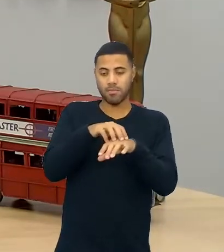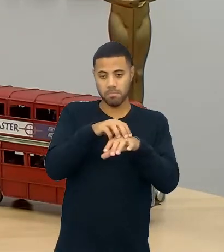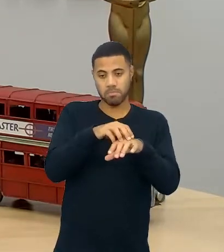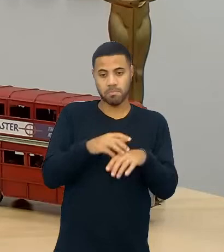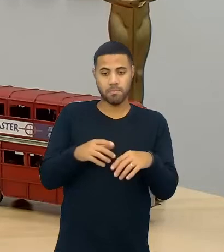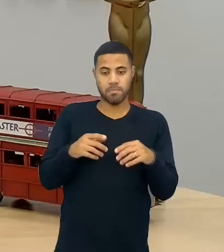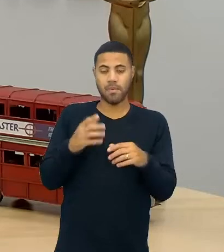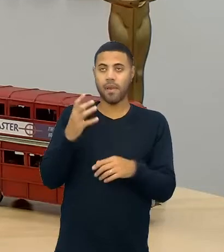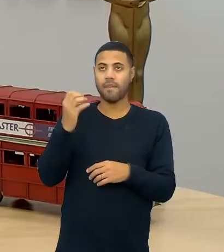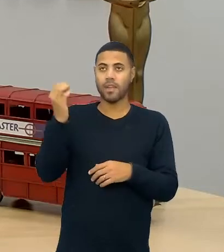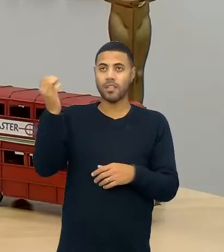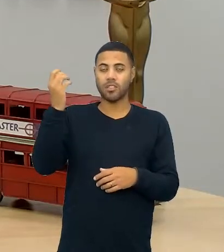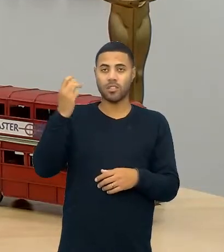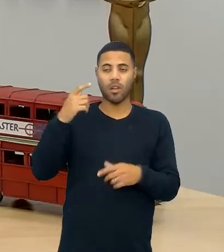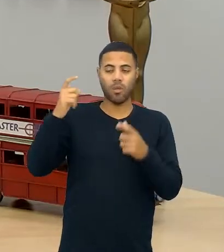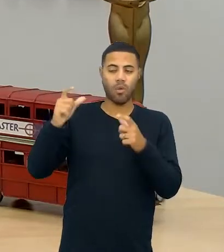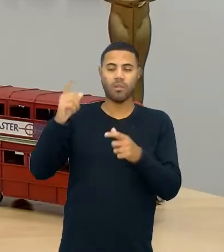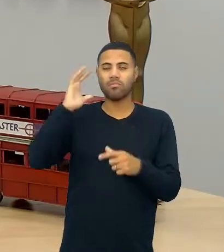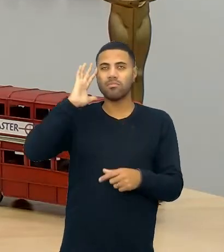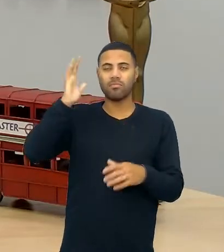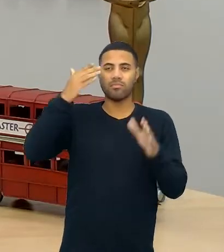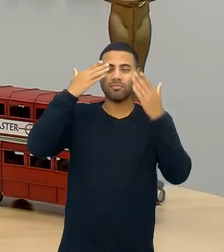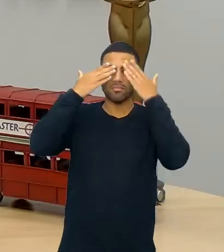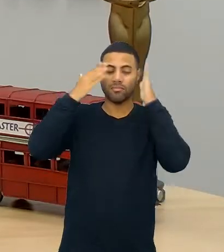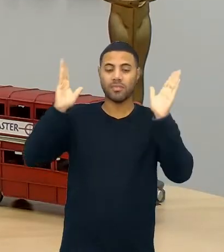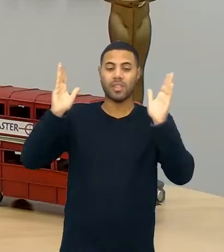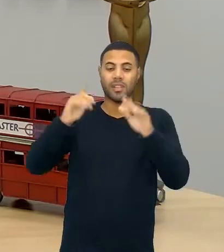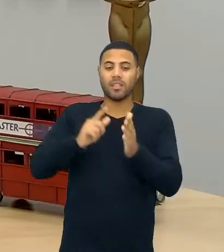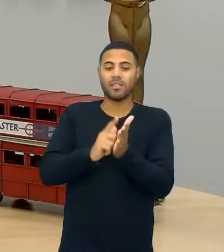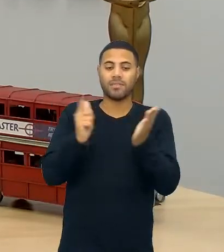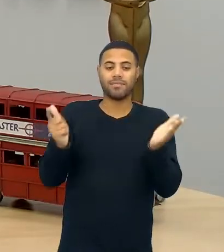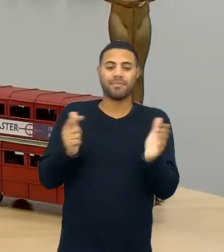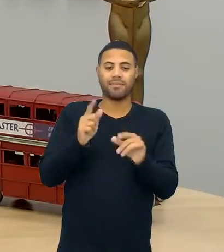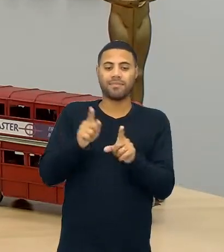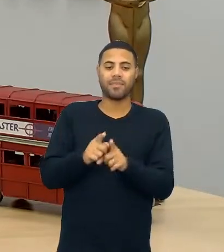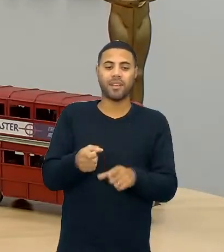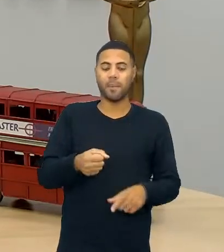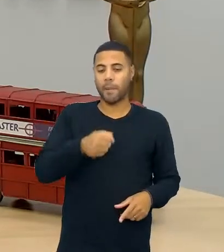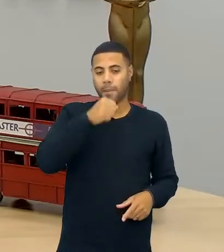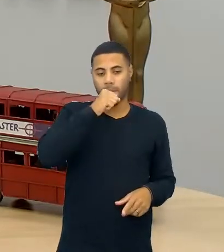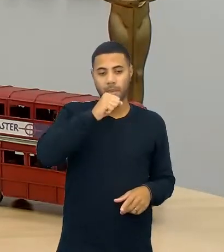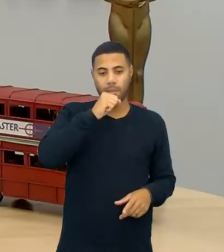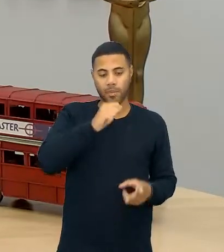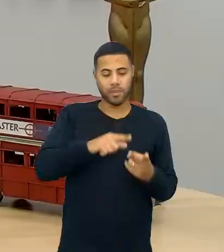uma viagem aí ao mundo do jornalismo? Temos microfone, gravador,